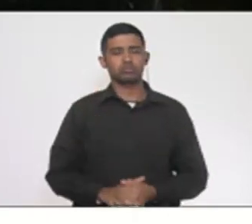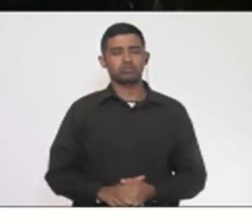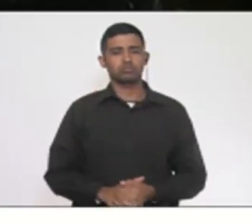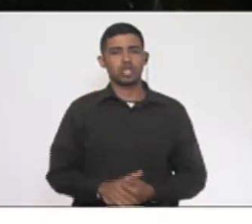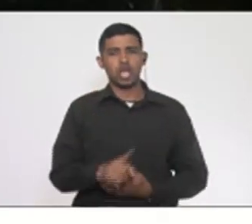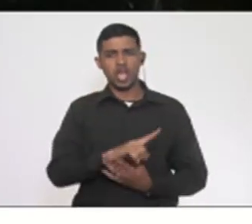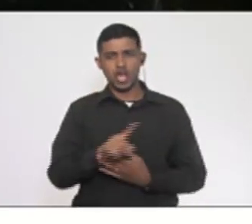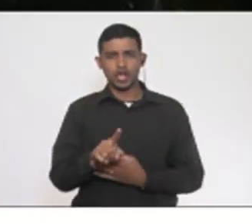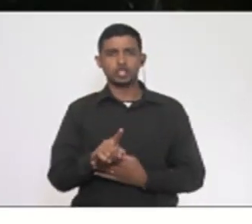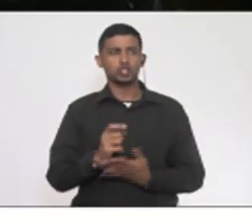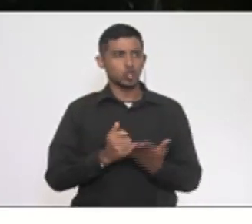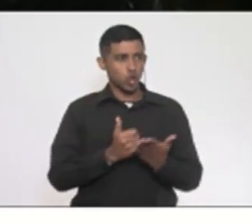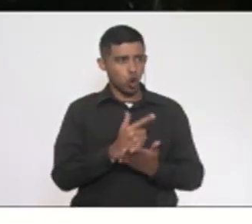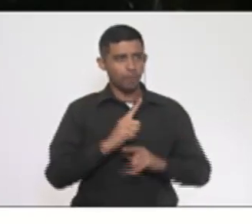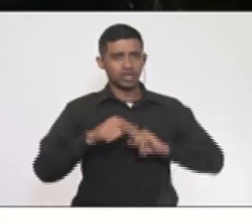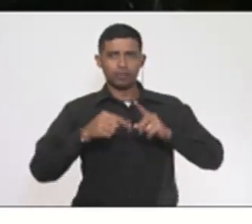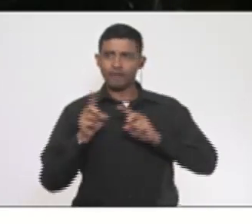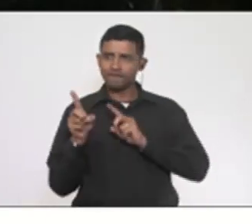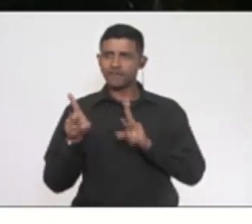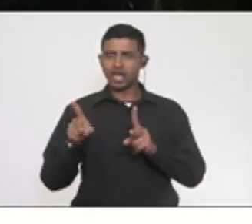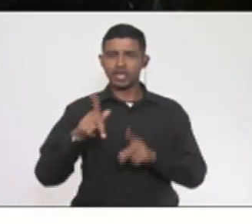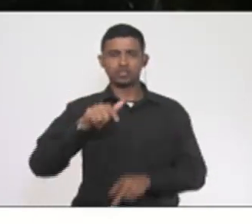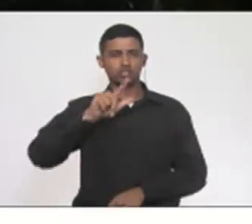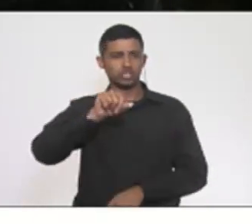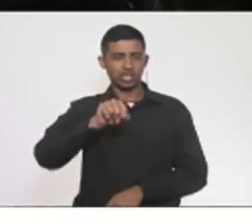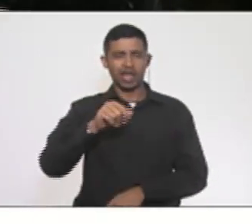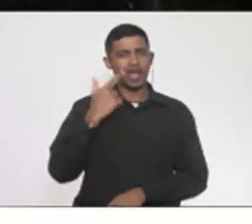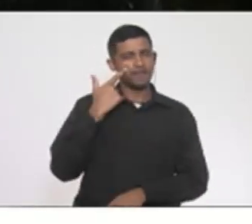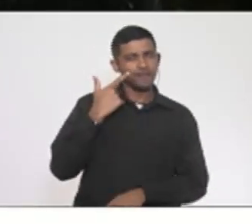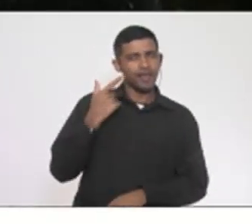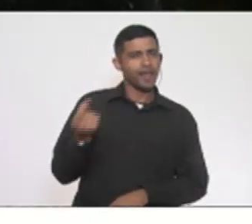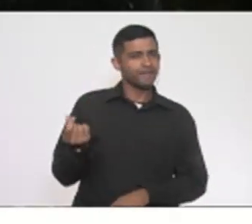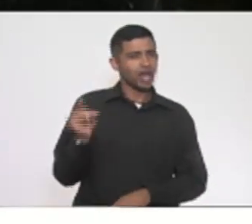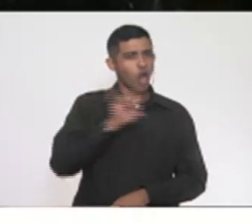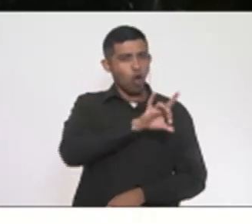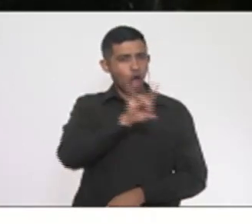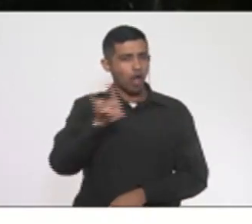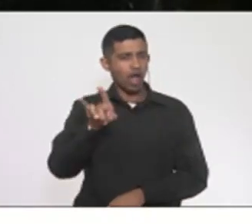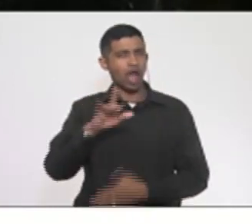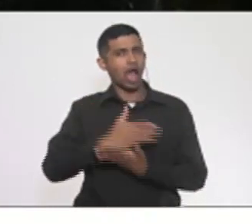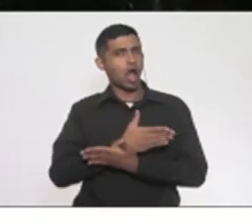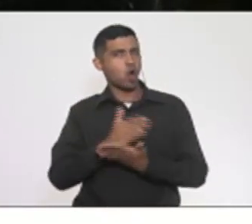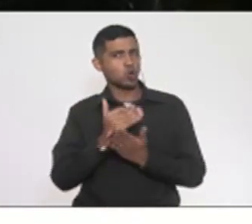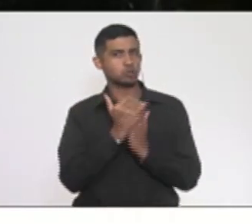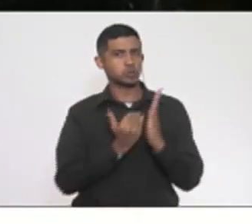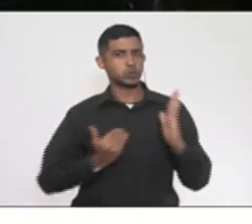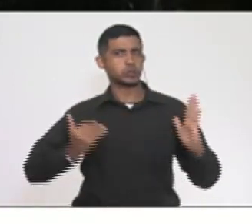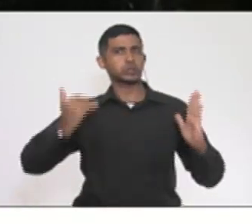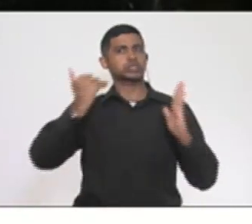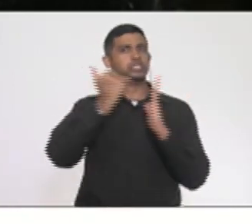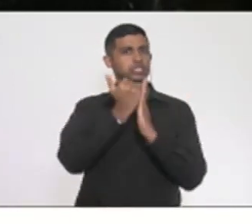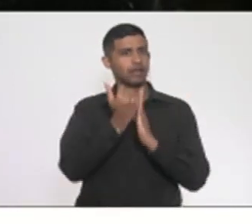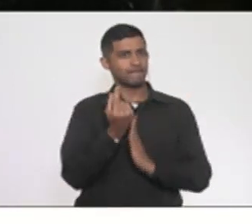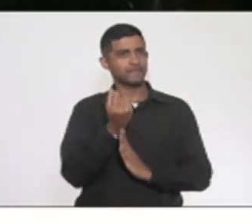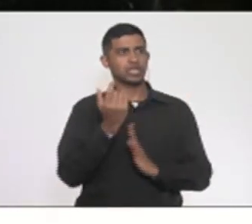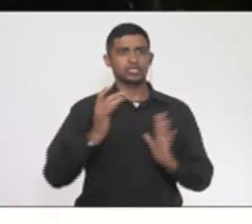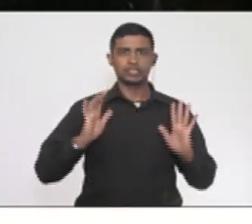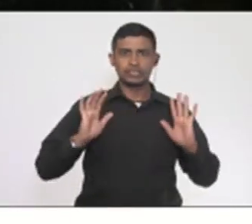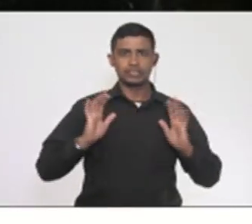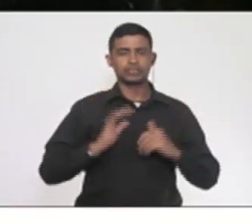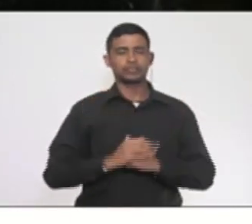revendem o gás, sobre valores, esses que estão com valores muito acentuados, e que